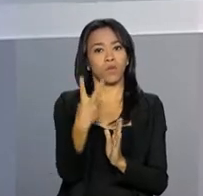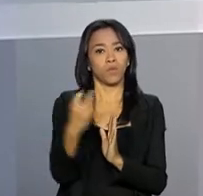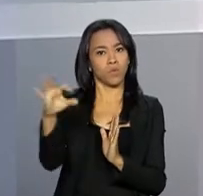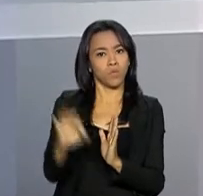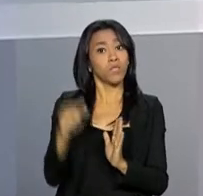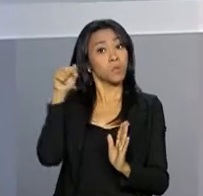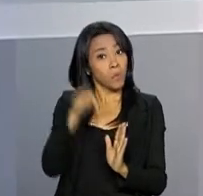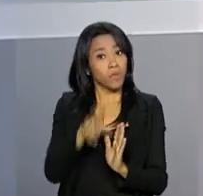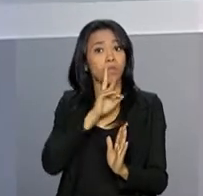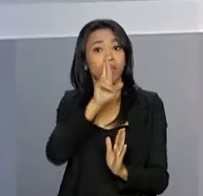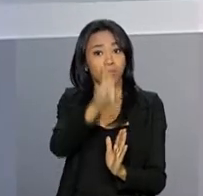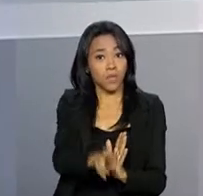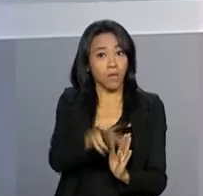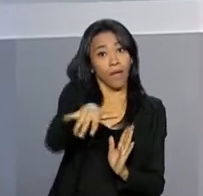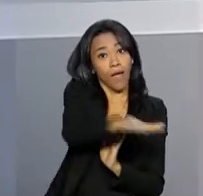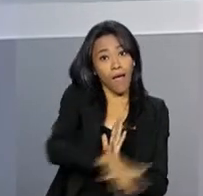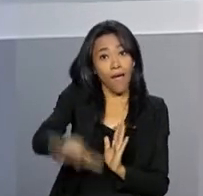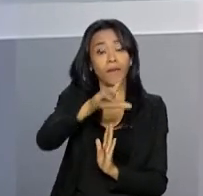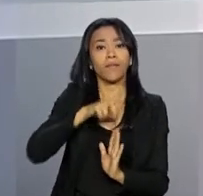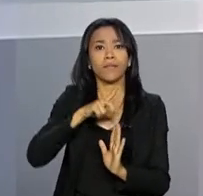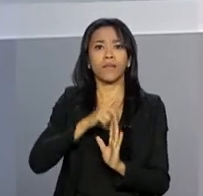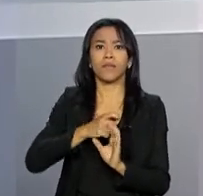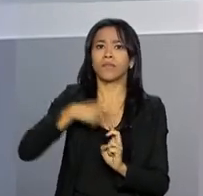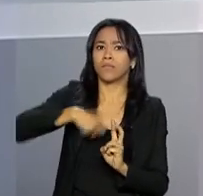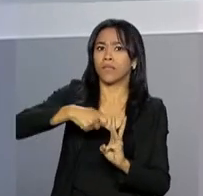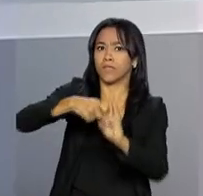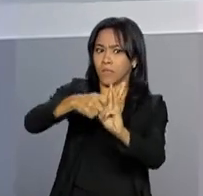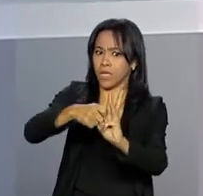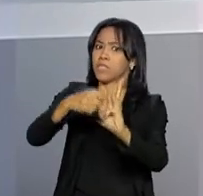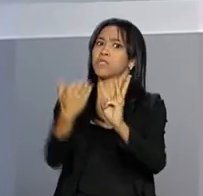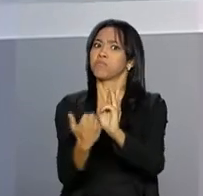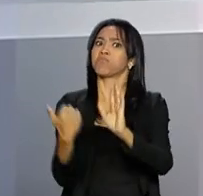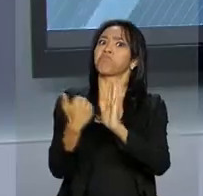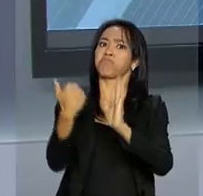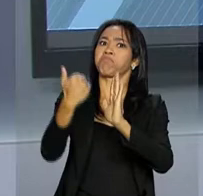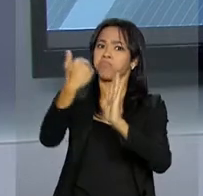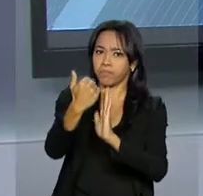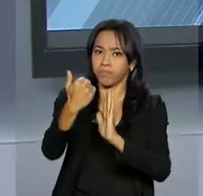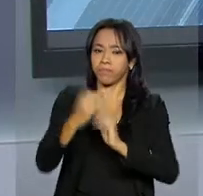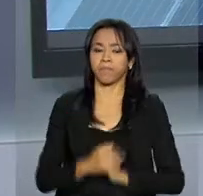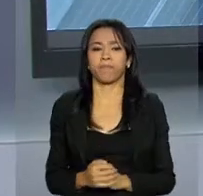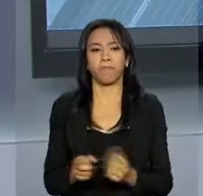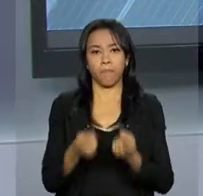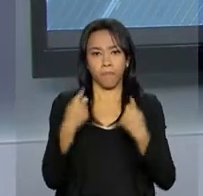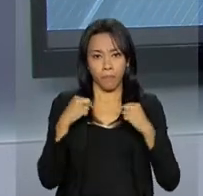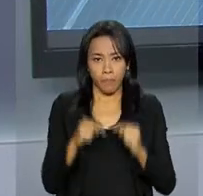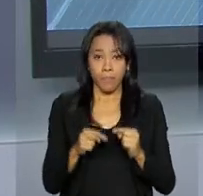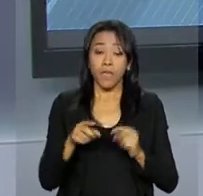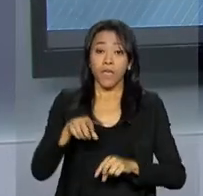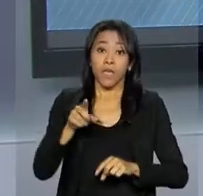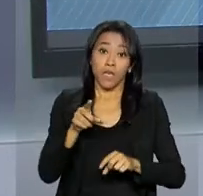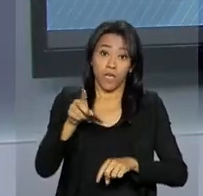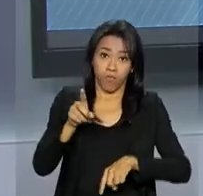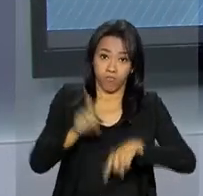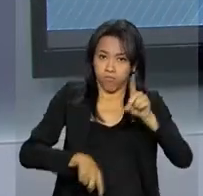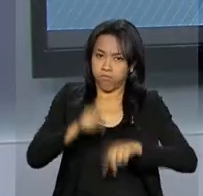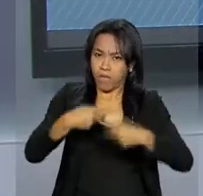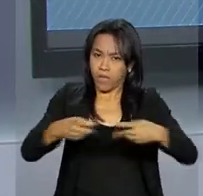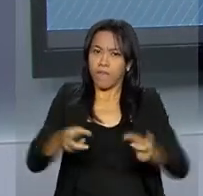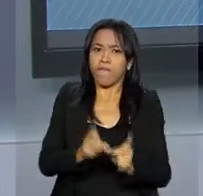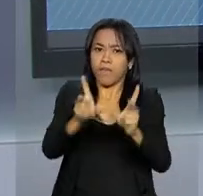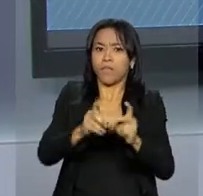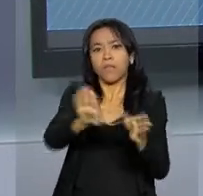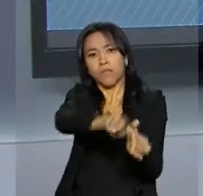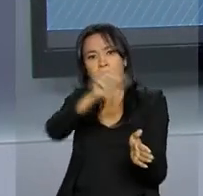este resultado o setor acumula três meses seguidos de alta e o volume das exportações brasileiras cresceu